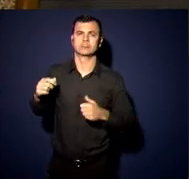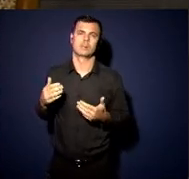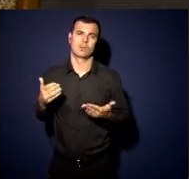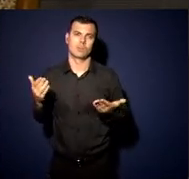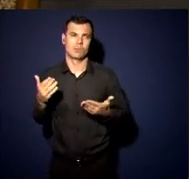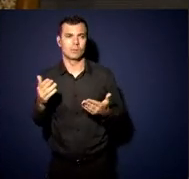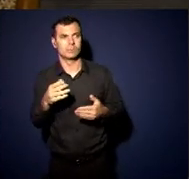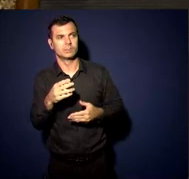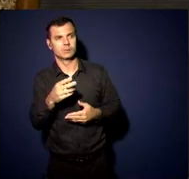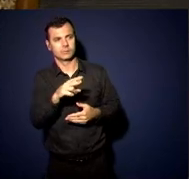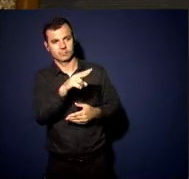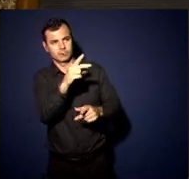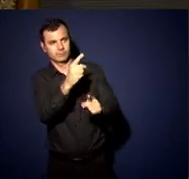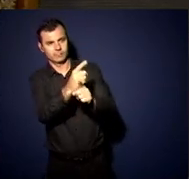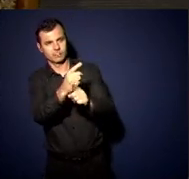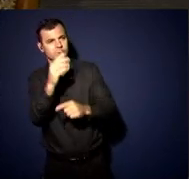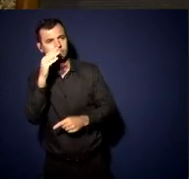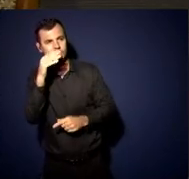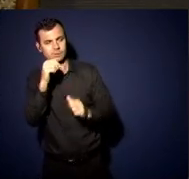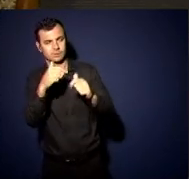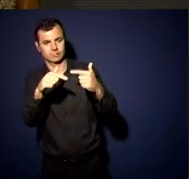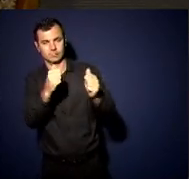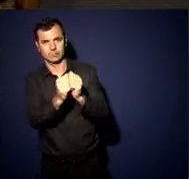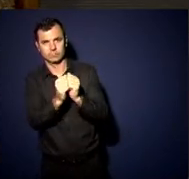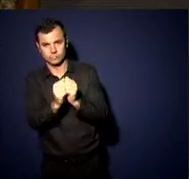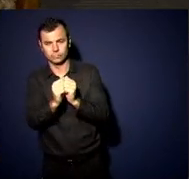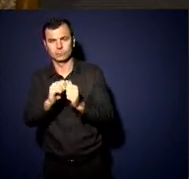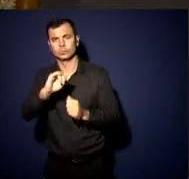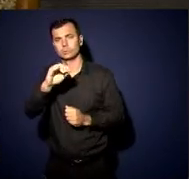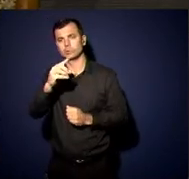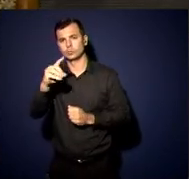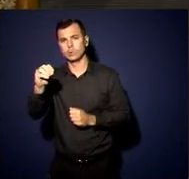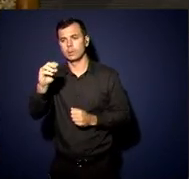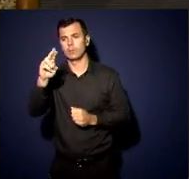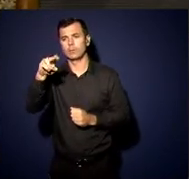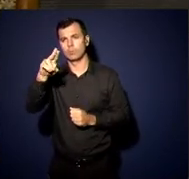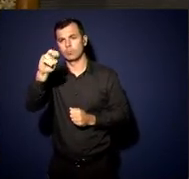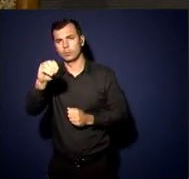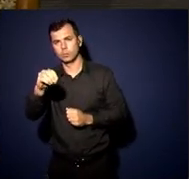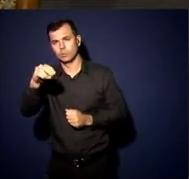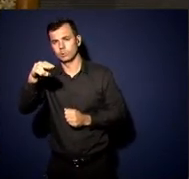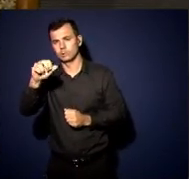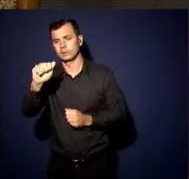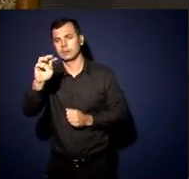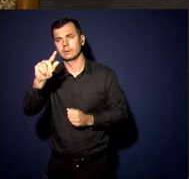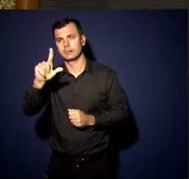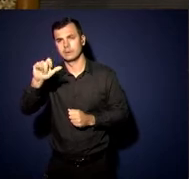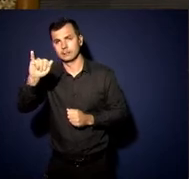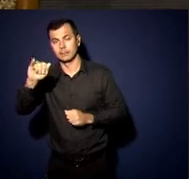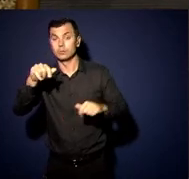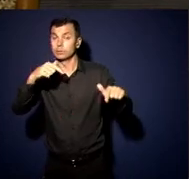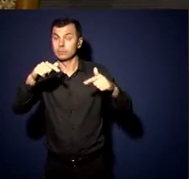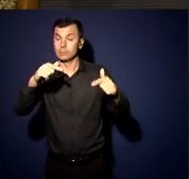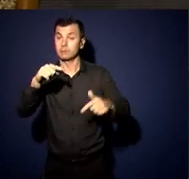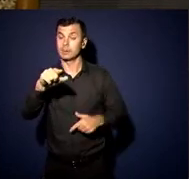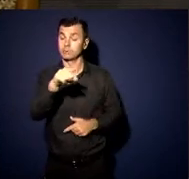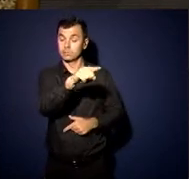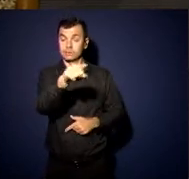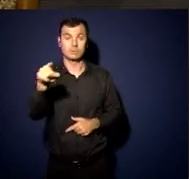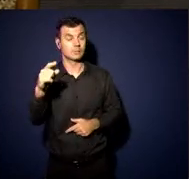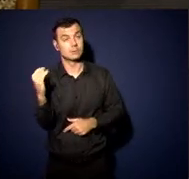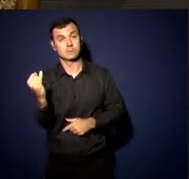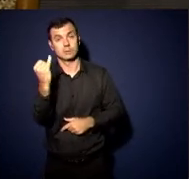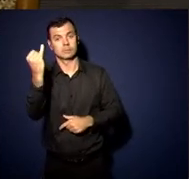olho para os meus servidores João mansal natalividual Bruno Gomes pessoas que fazem um trabalho importante para nossa autarquia